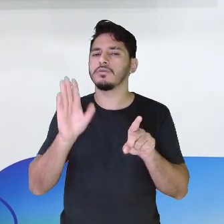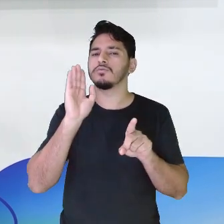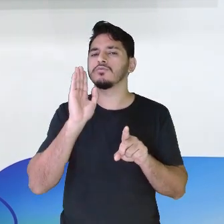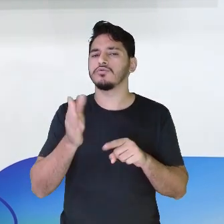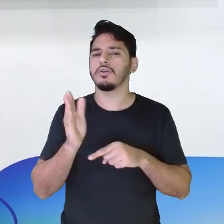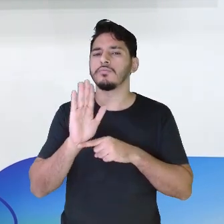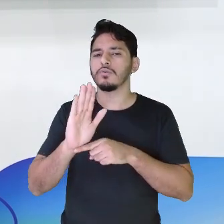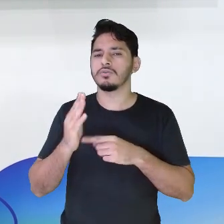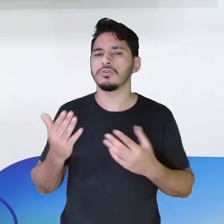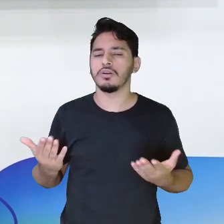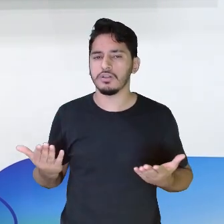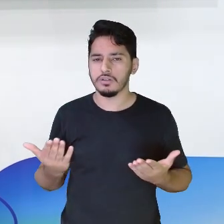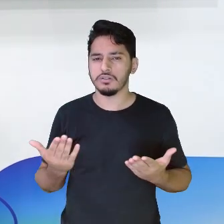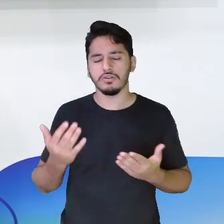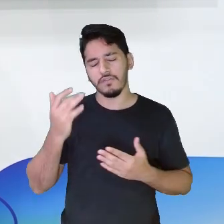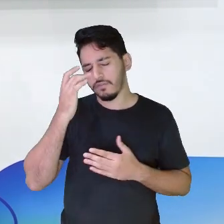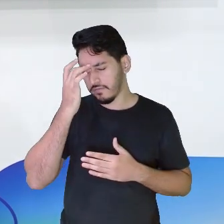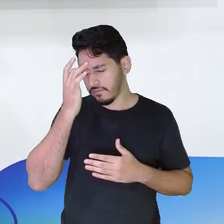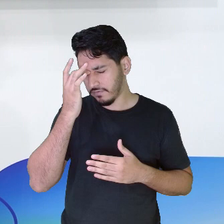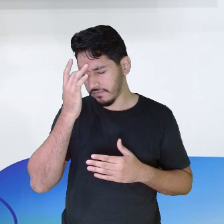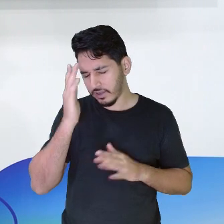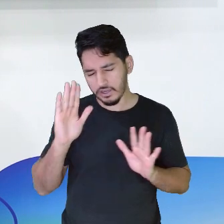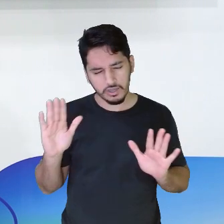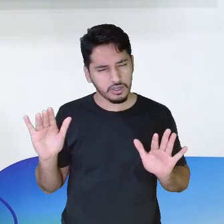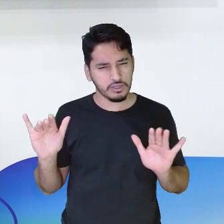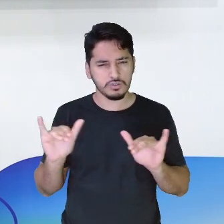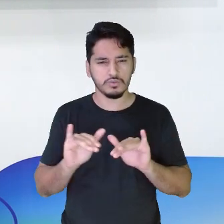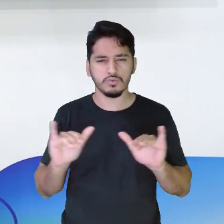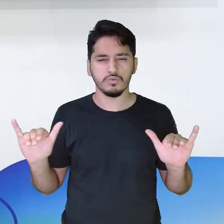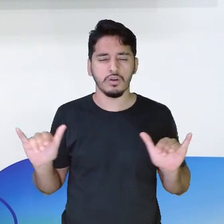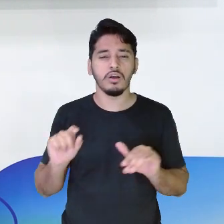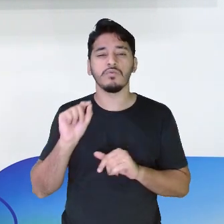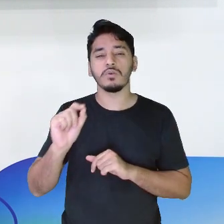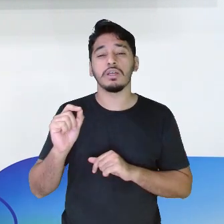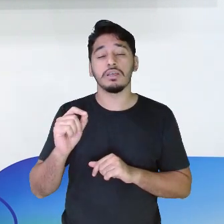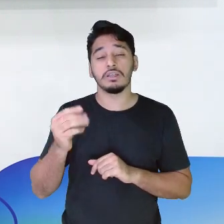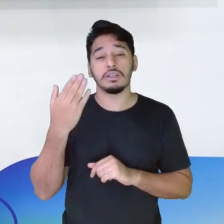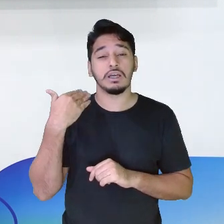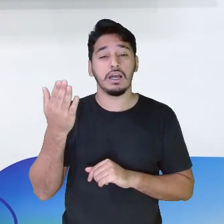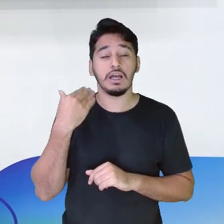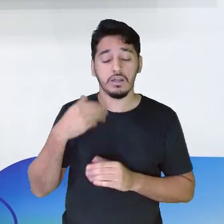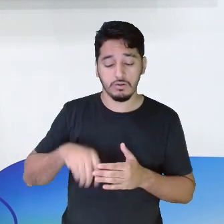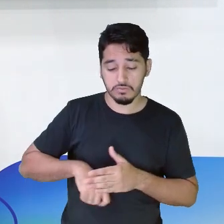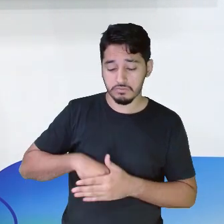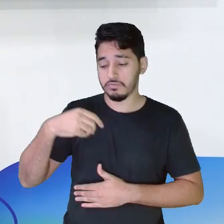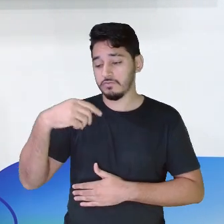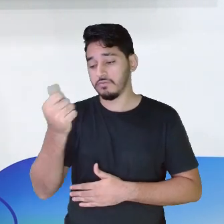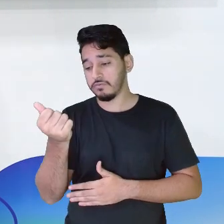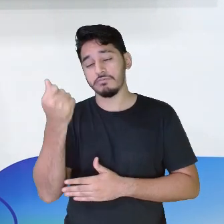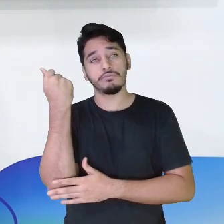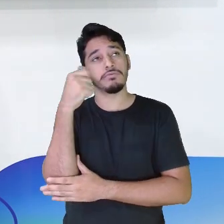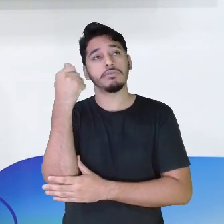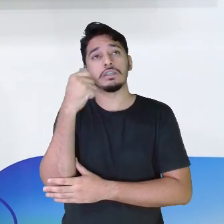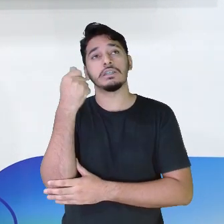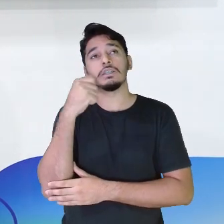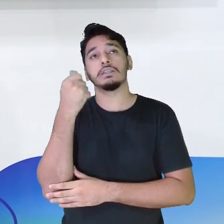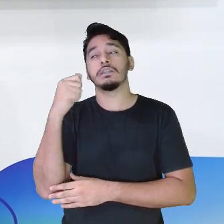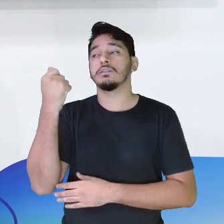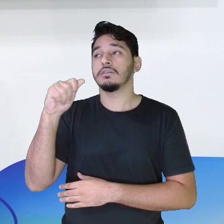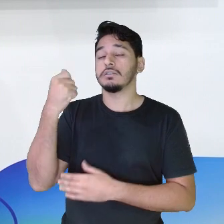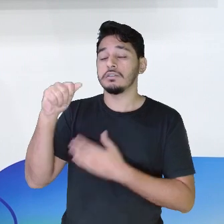passei em quinto ano, fácil demais. Naqueles dias de calor, a gente usa esse instrumento, né, o leque,